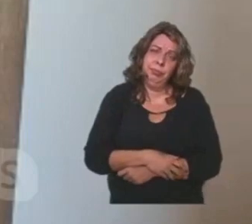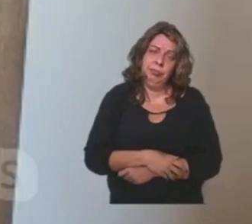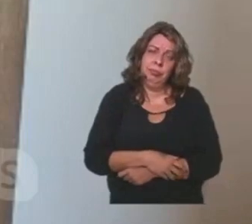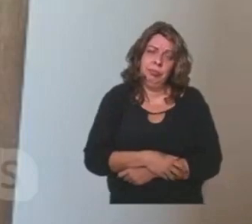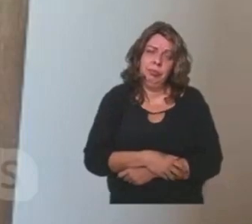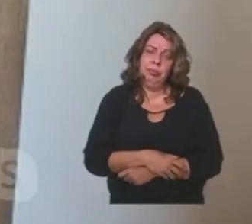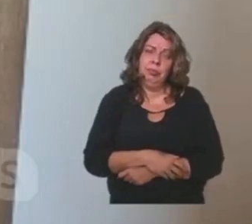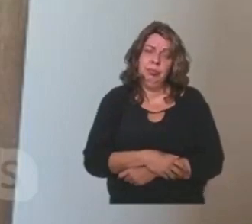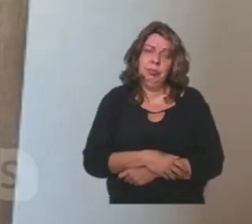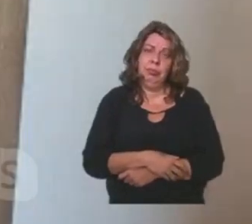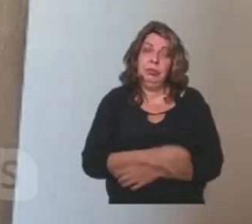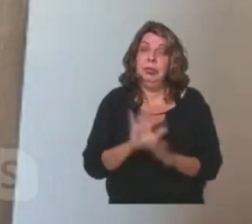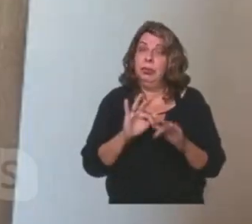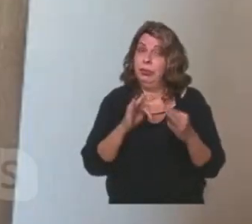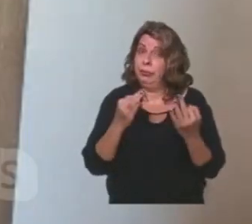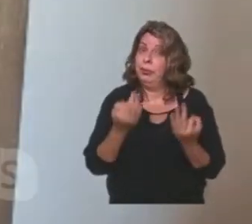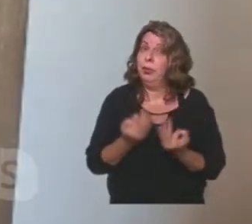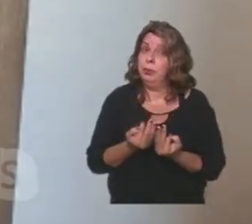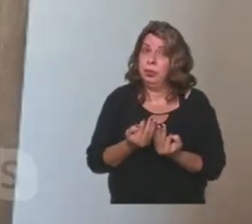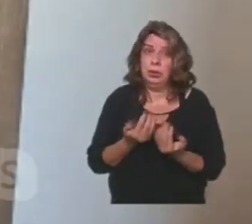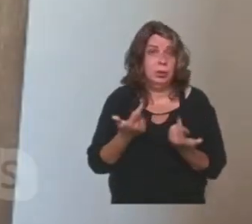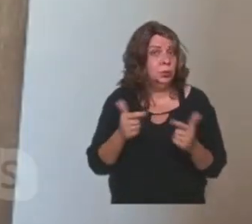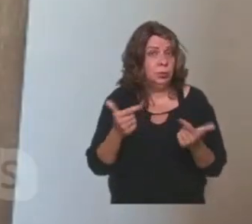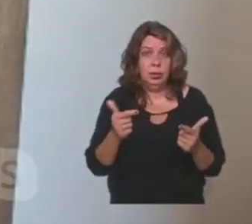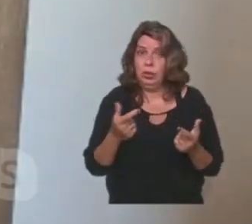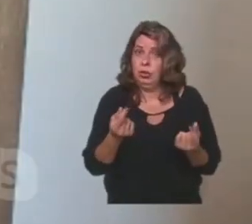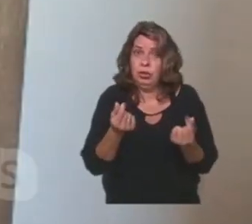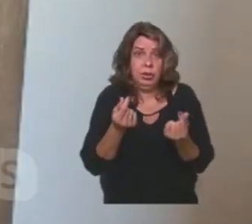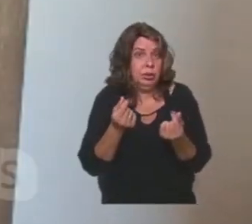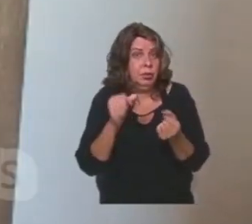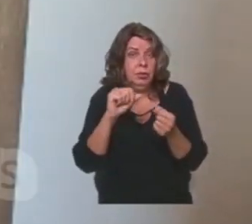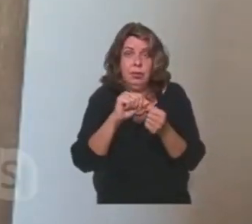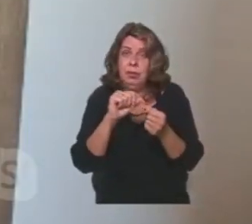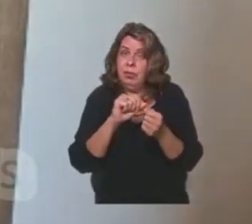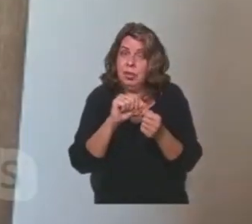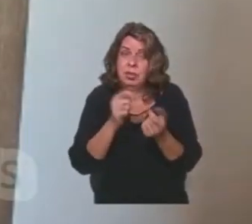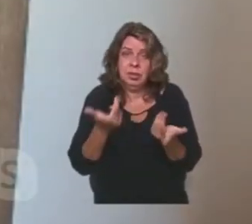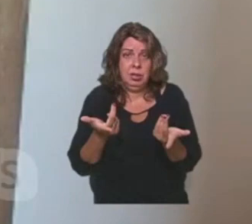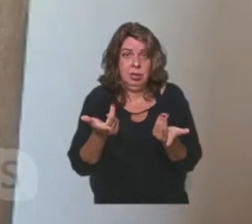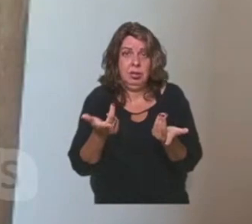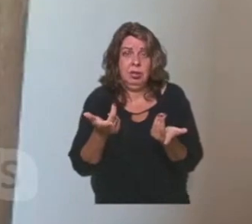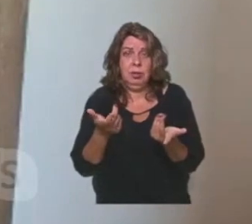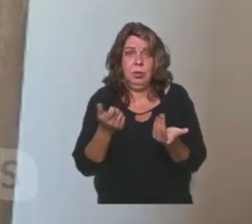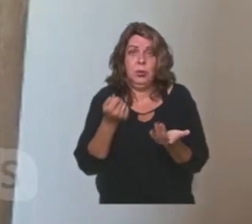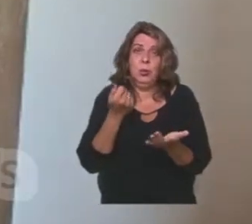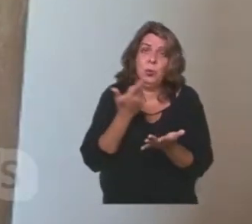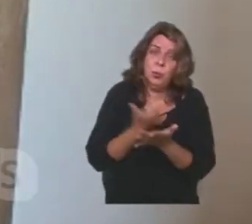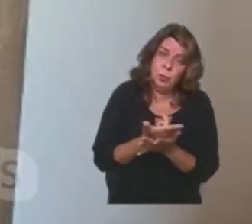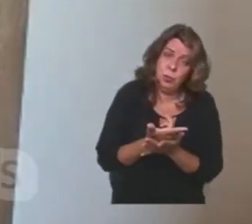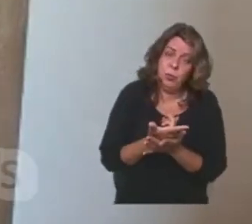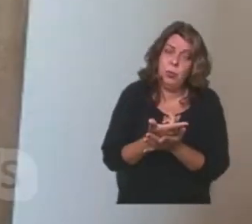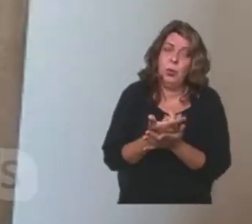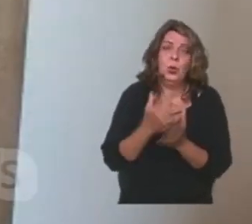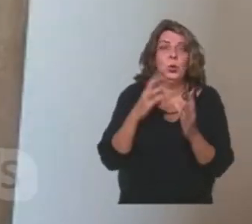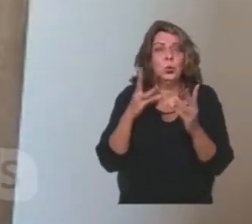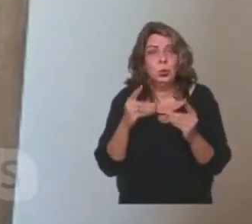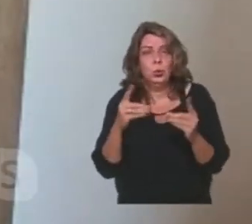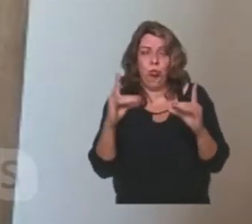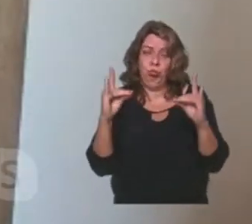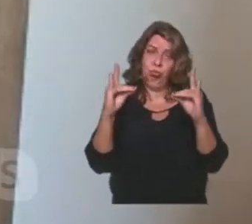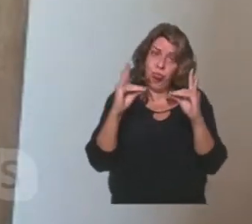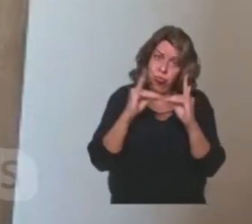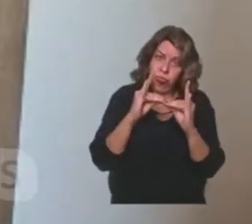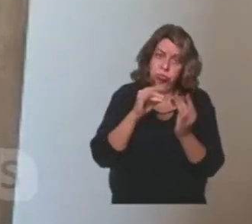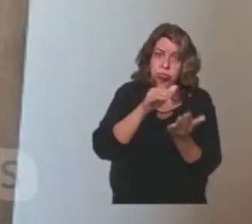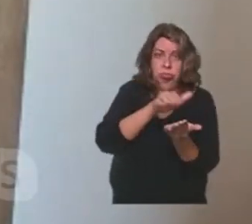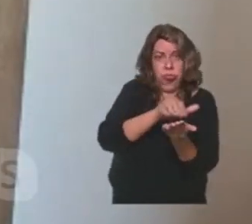A gente sabe que muitas famílias, elas não têm condições financeiras para ter um plano, para poder comprar todo o caixãozinho do seu